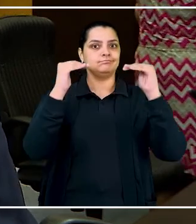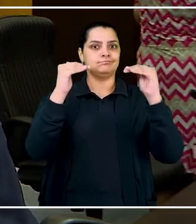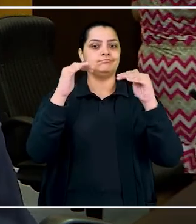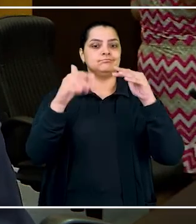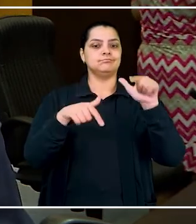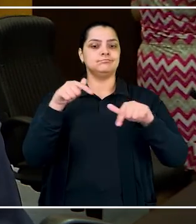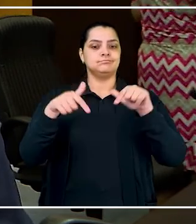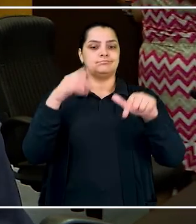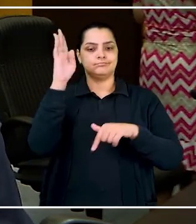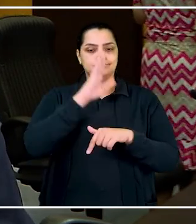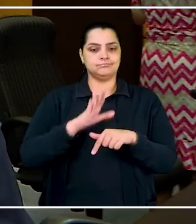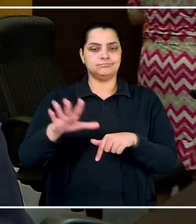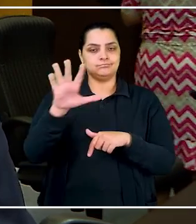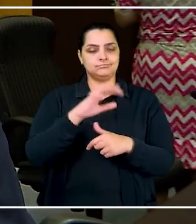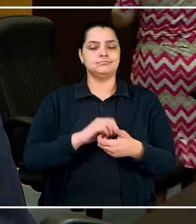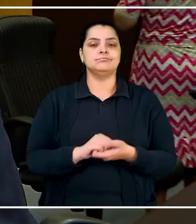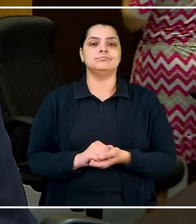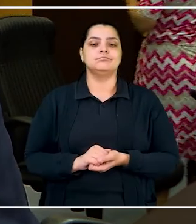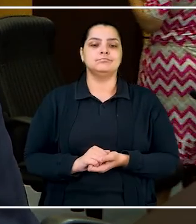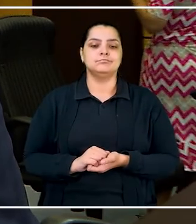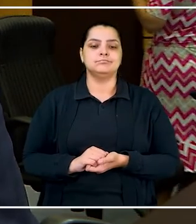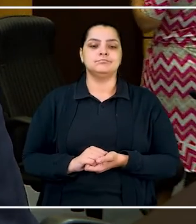corte trabalhista no Brasil.